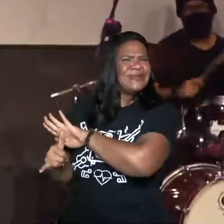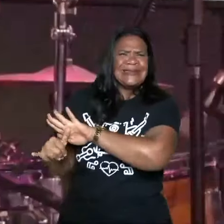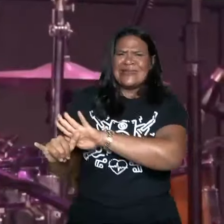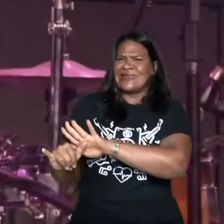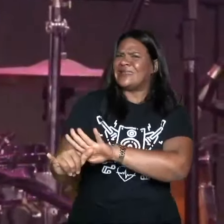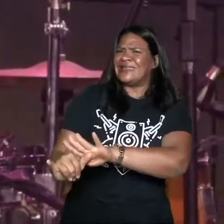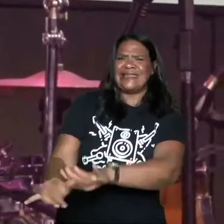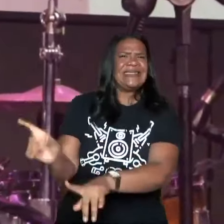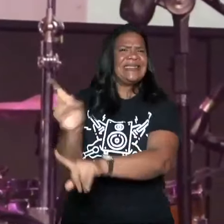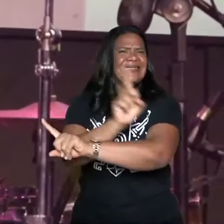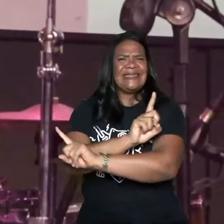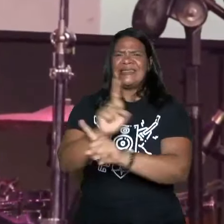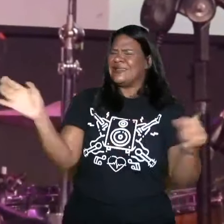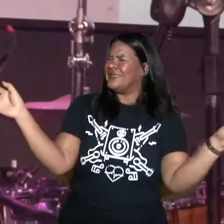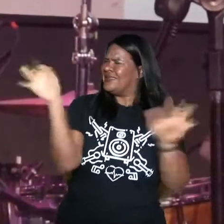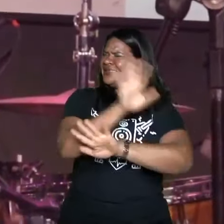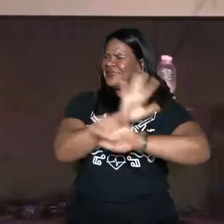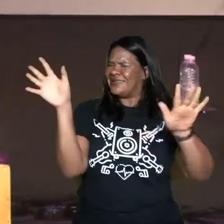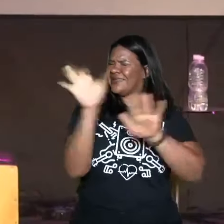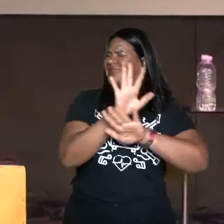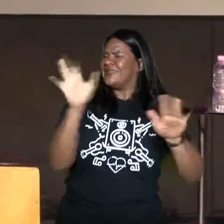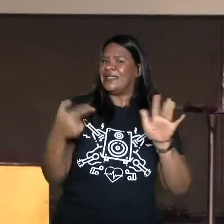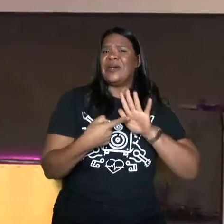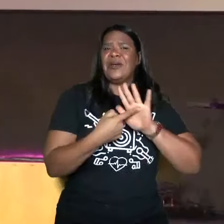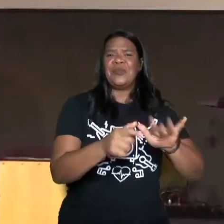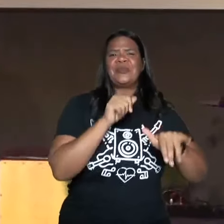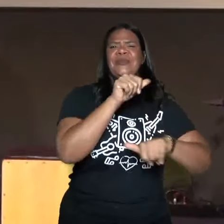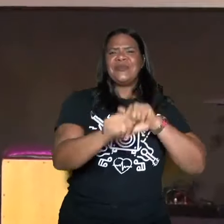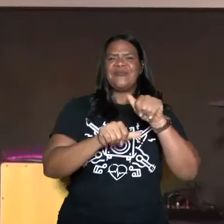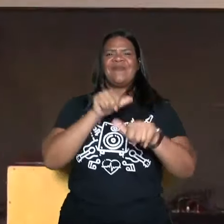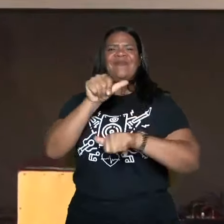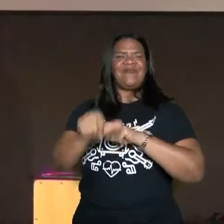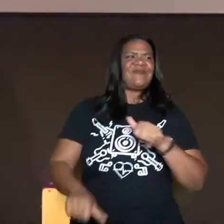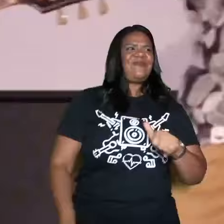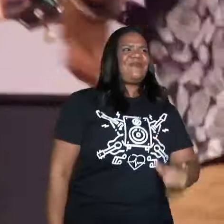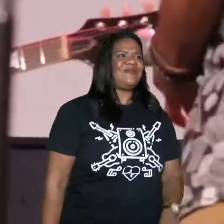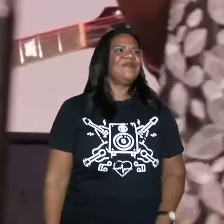Só vaidade, já dizia o pregador.